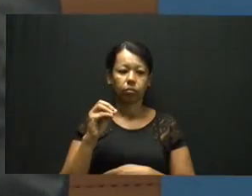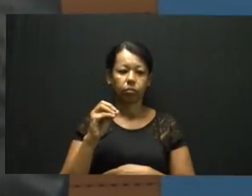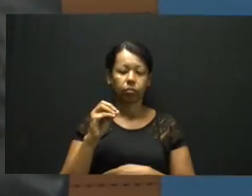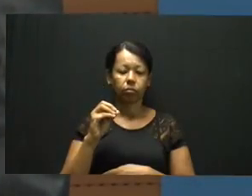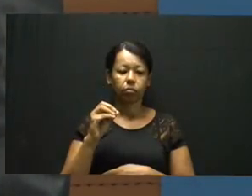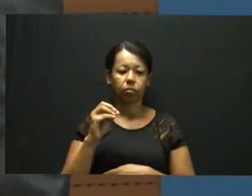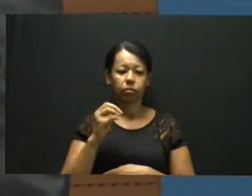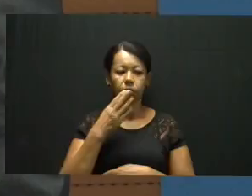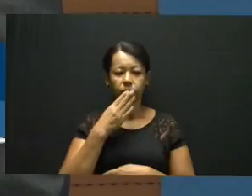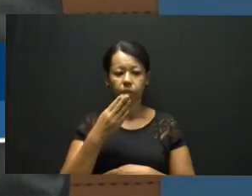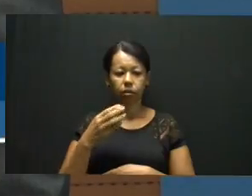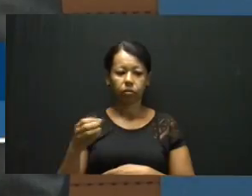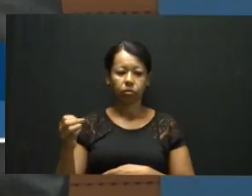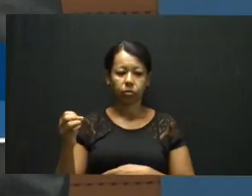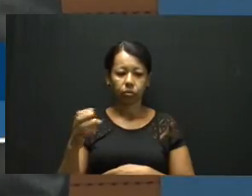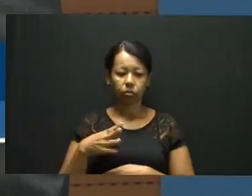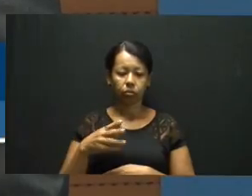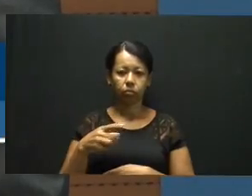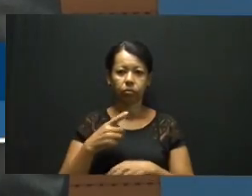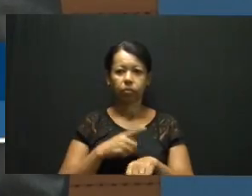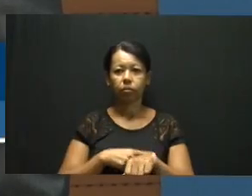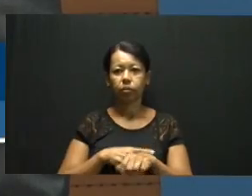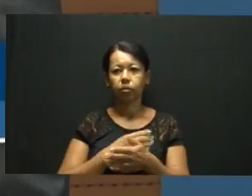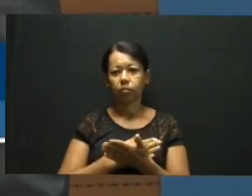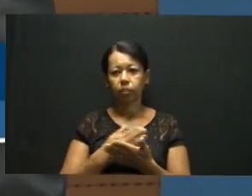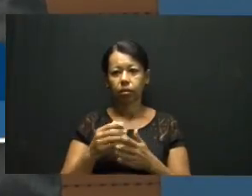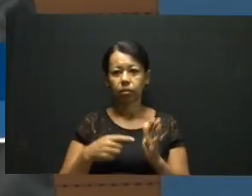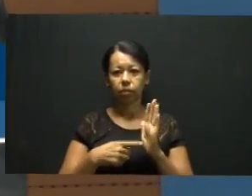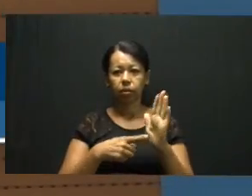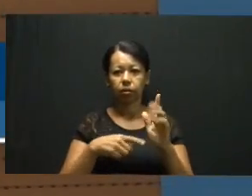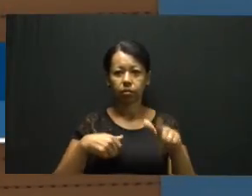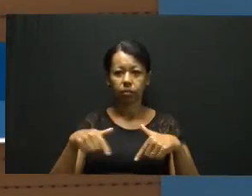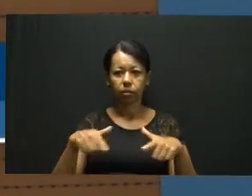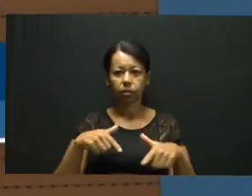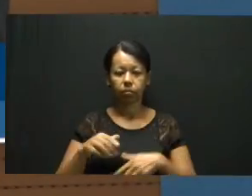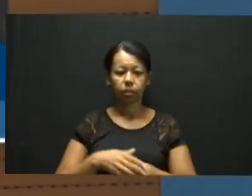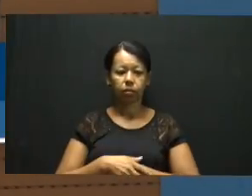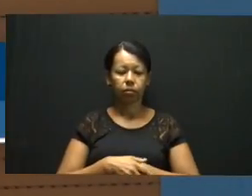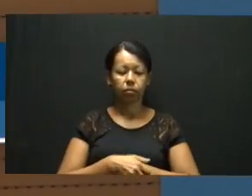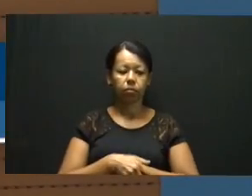vou pedir a retomada do tempo para iniciar a apresentação dos trabalhos.